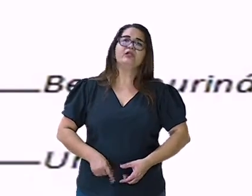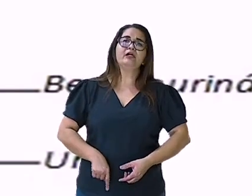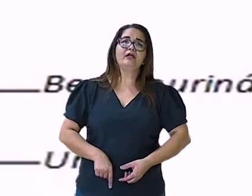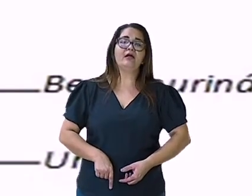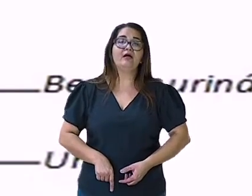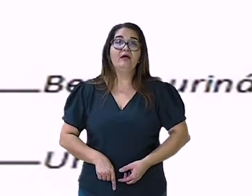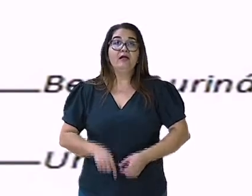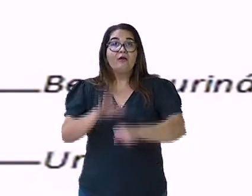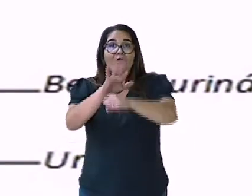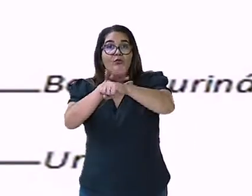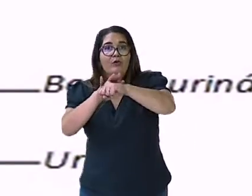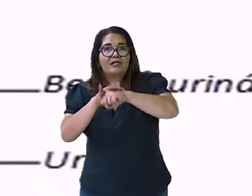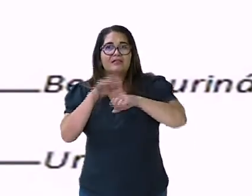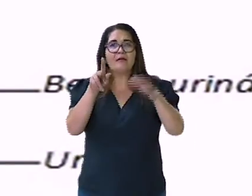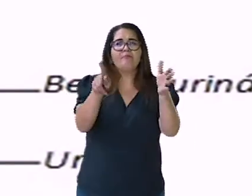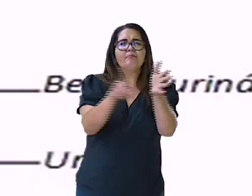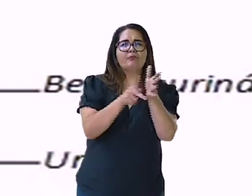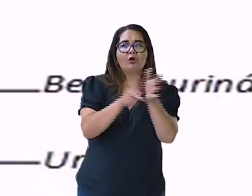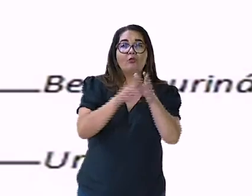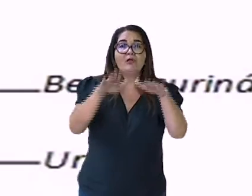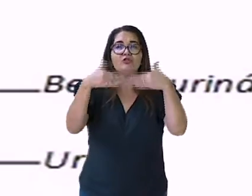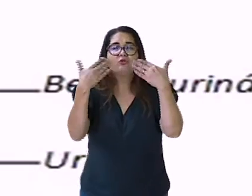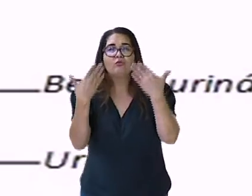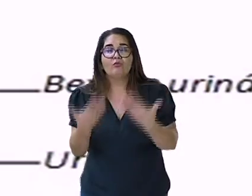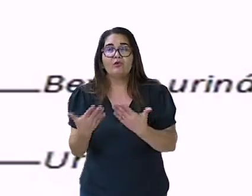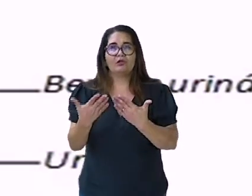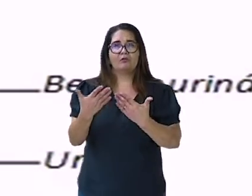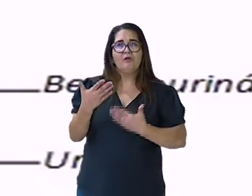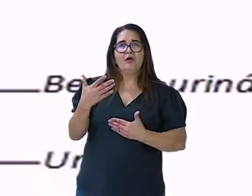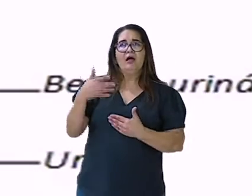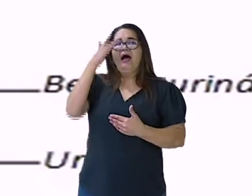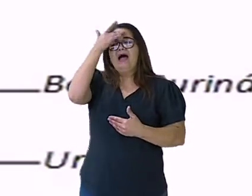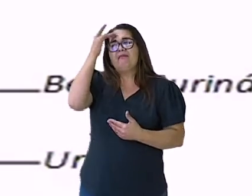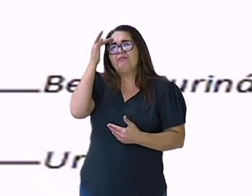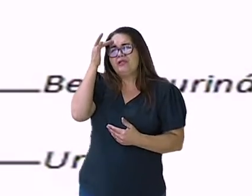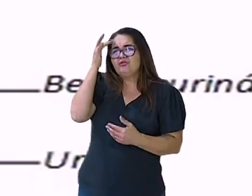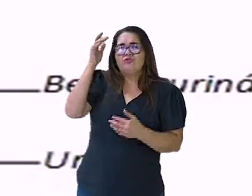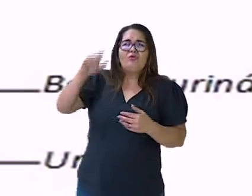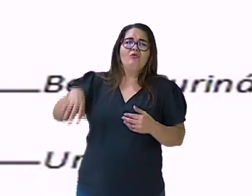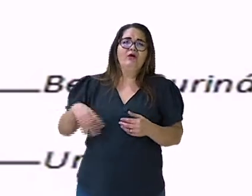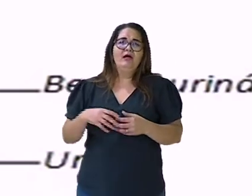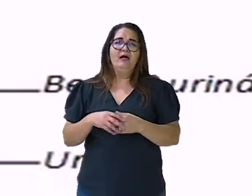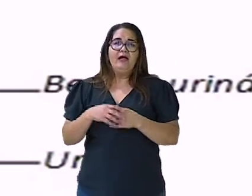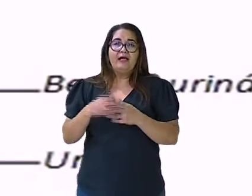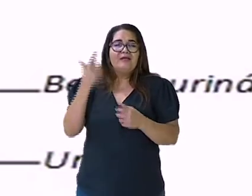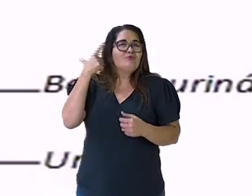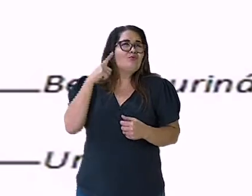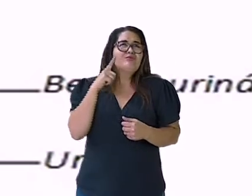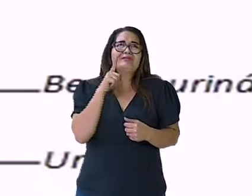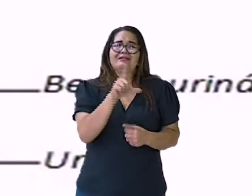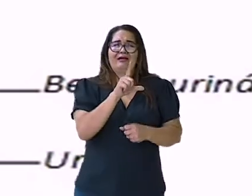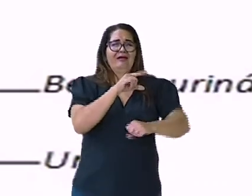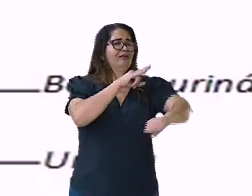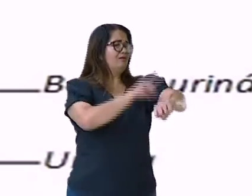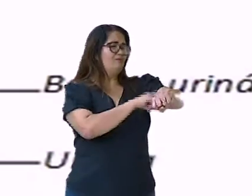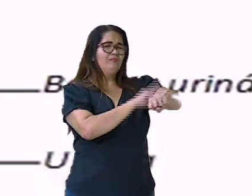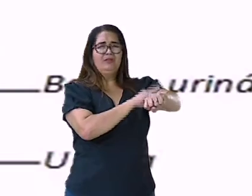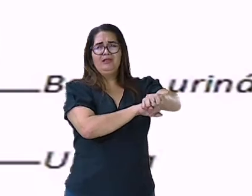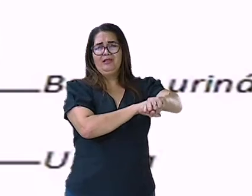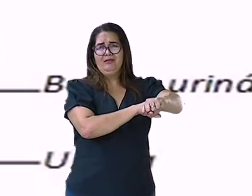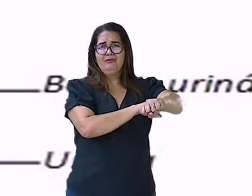mais frequência, mas sem conseguir realizar a micção, são alguns dos sinais que